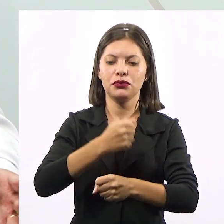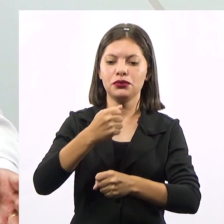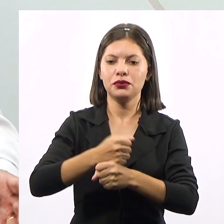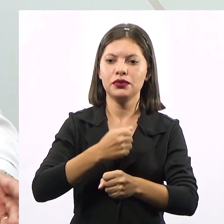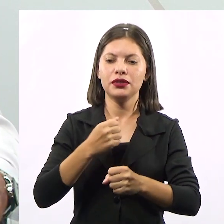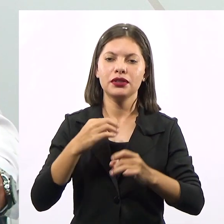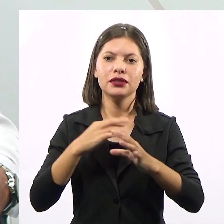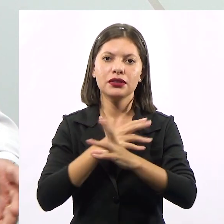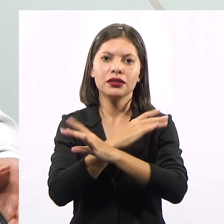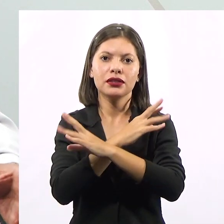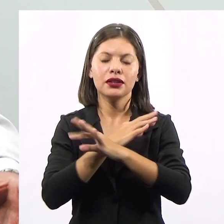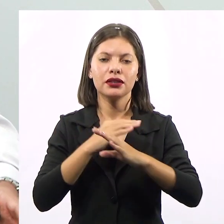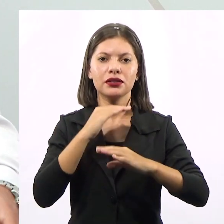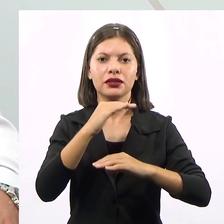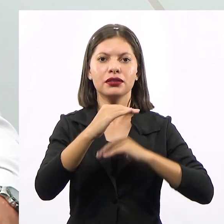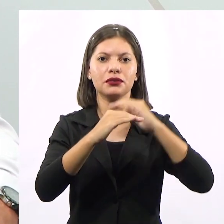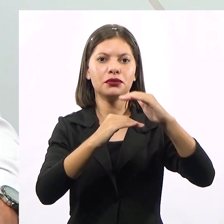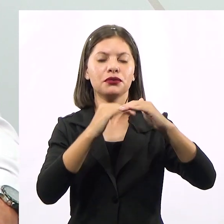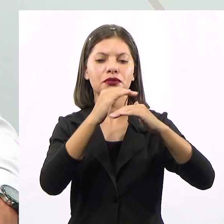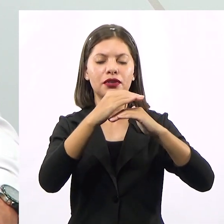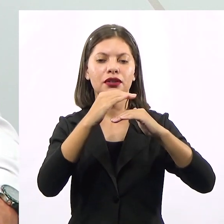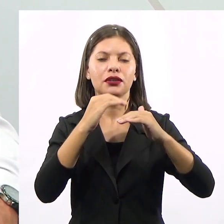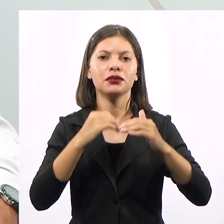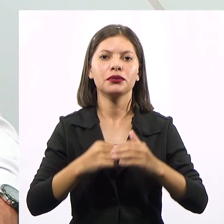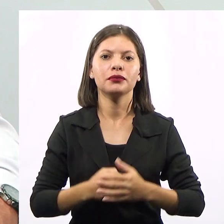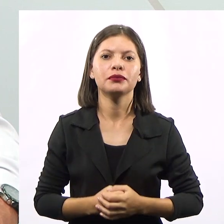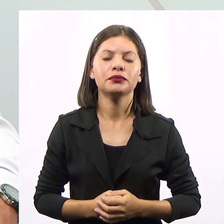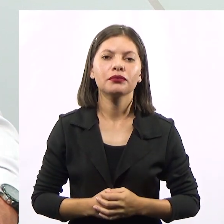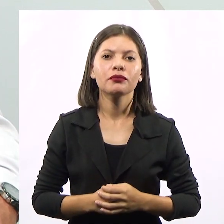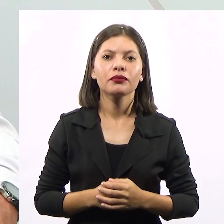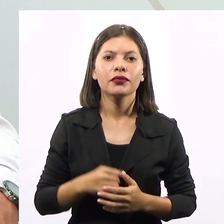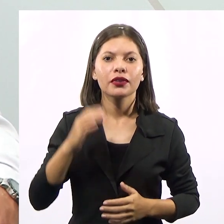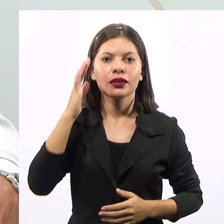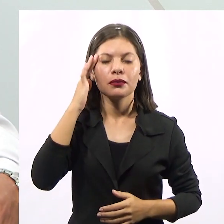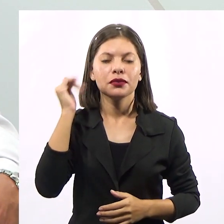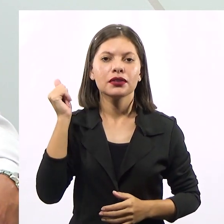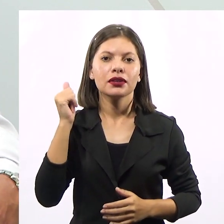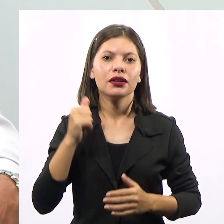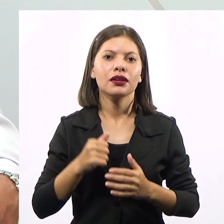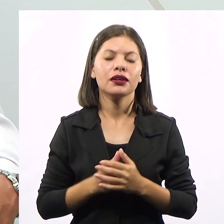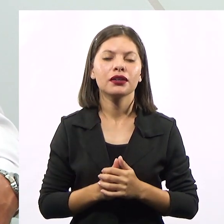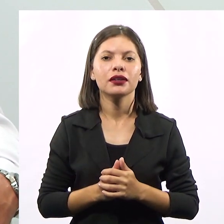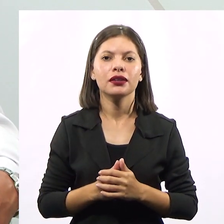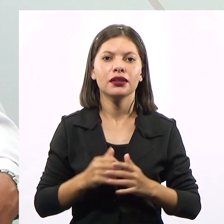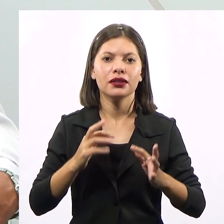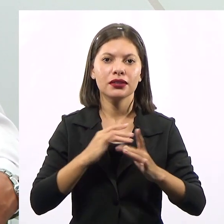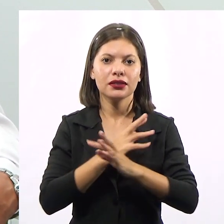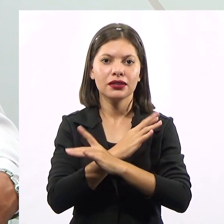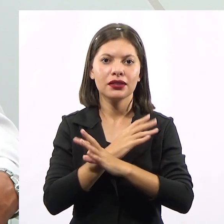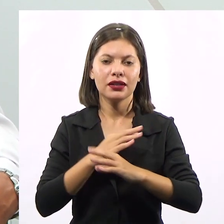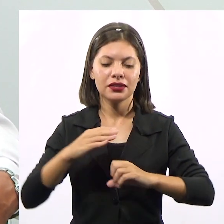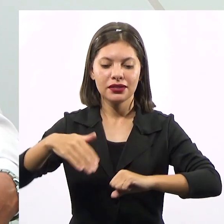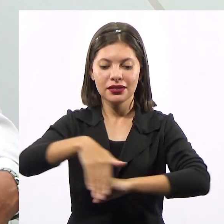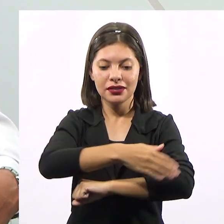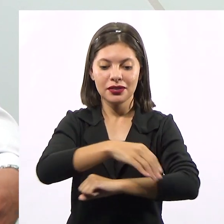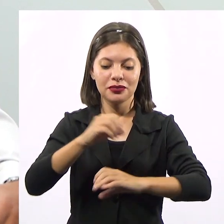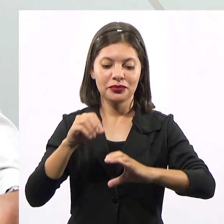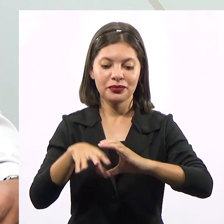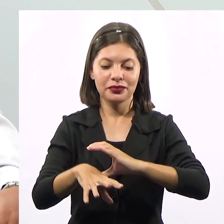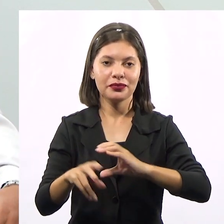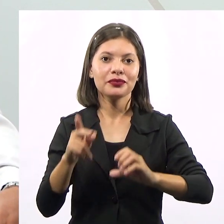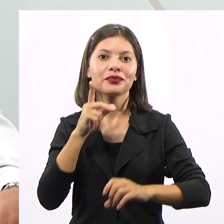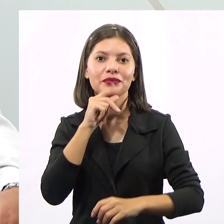sendo construída e a cidade se desenvolvendo no entorno dela, a gente pensar que Porto Velho é uma cidade que nasceu